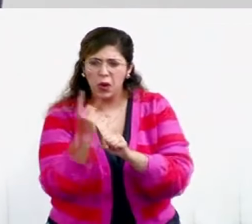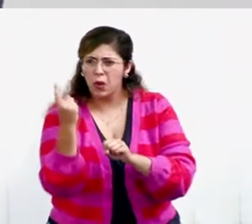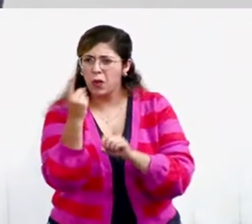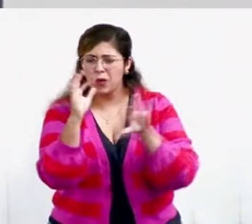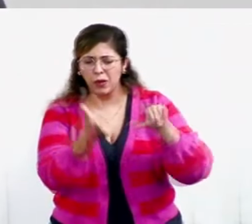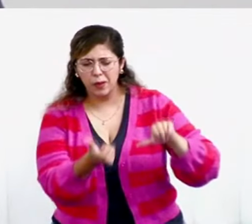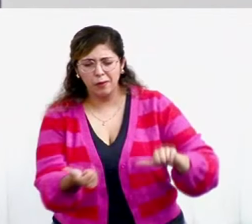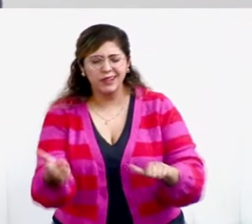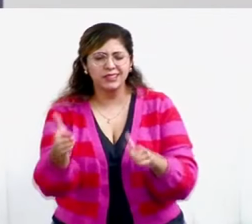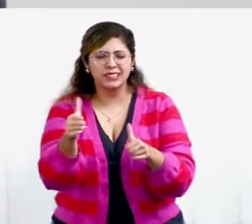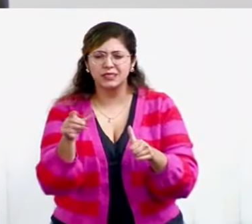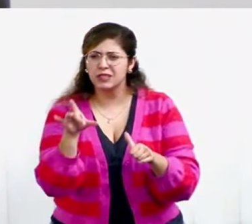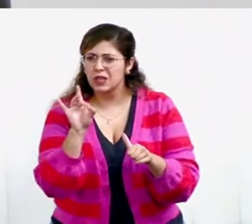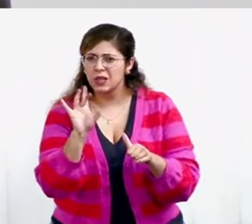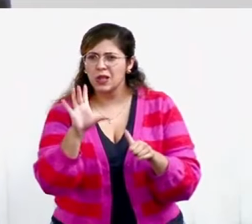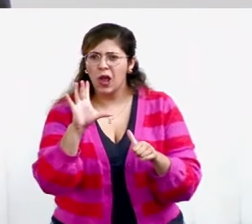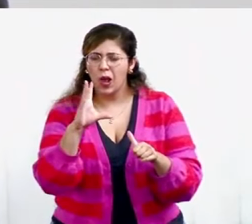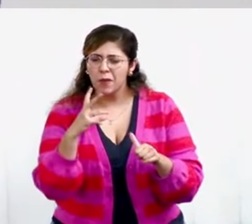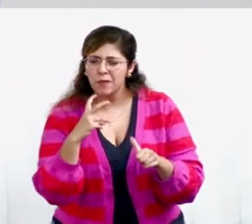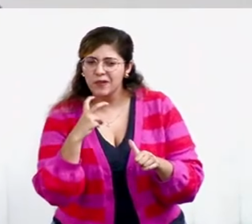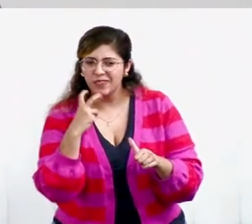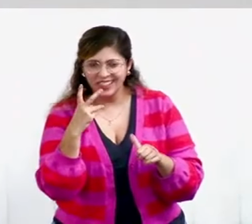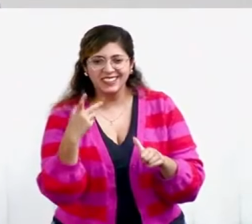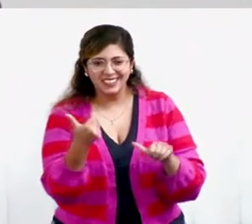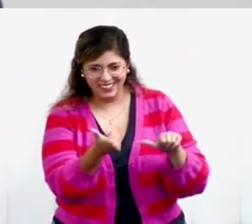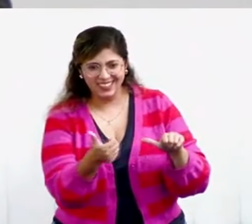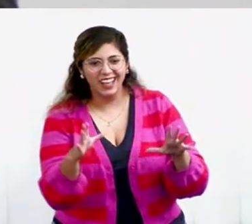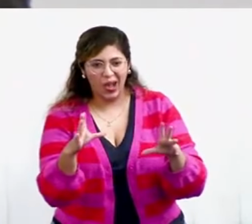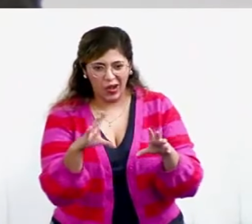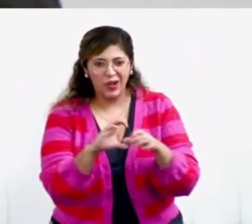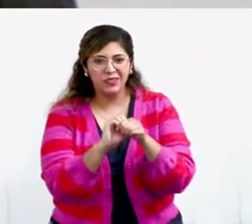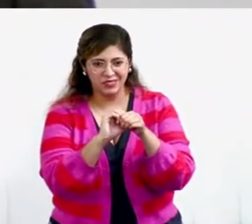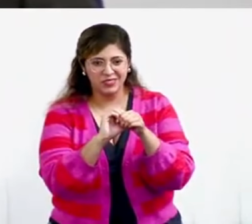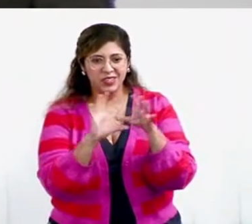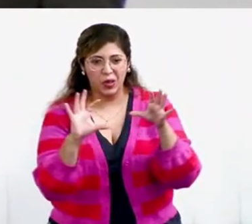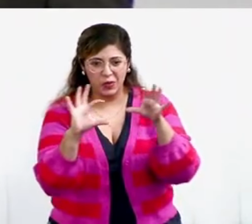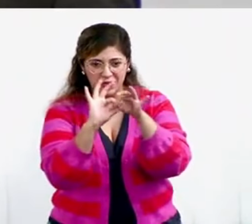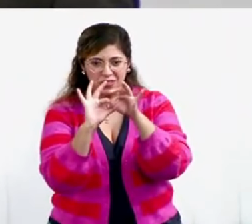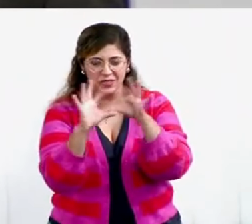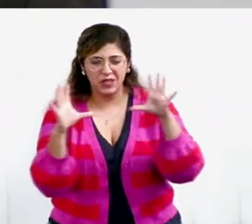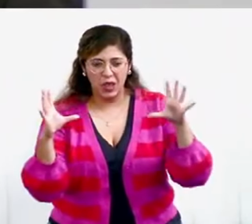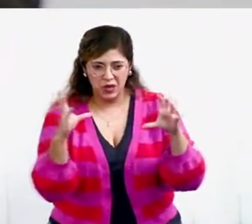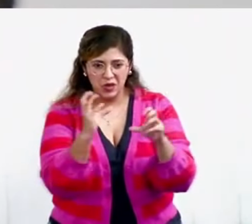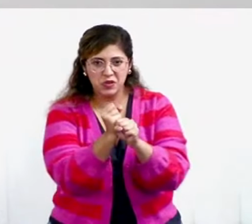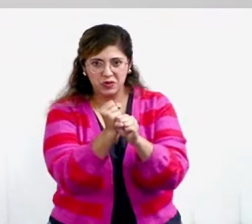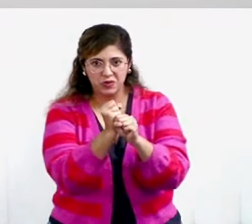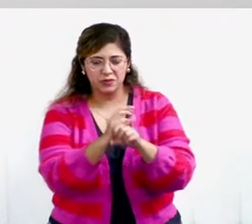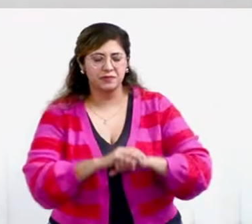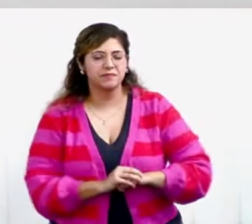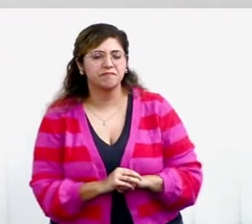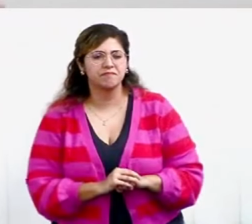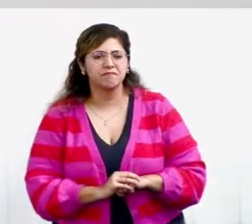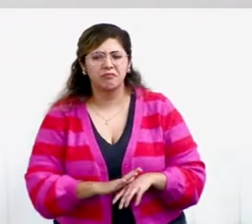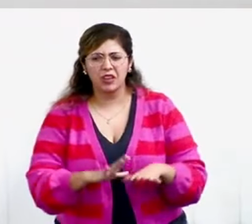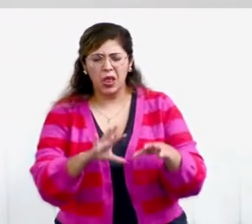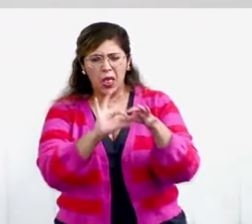Pai. E nós estamos unidos a Ele. E nessa união, nós não somos